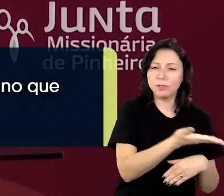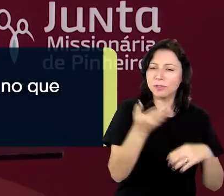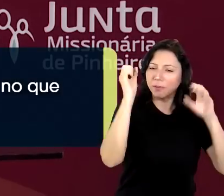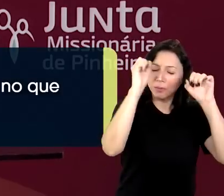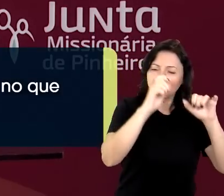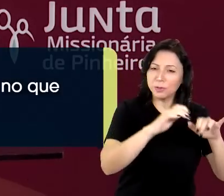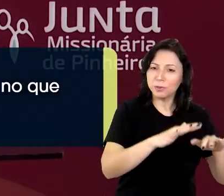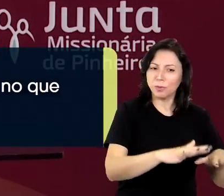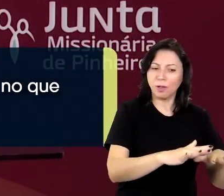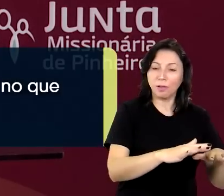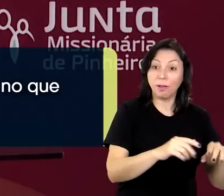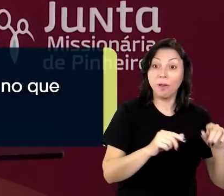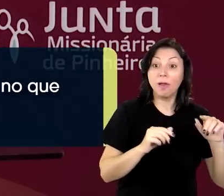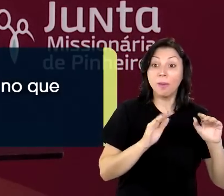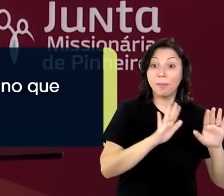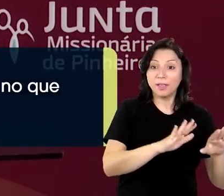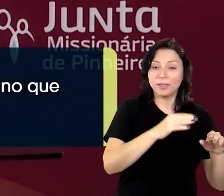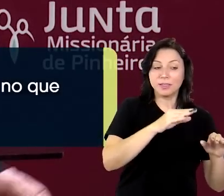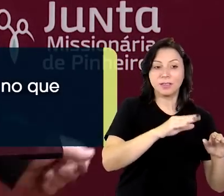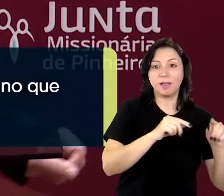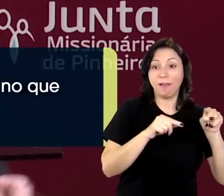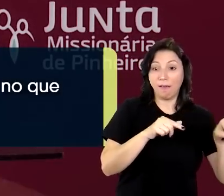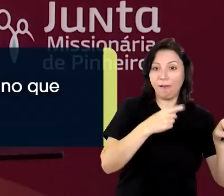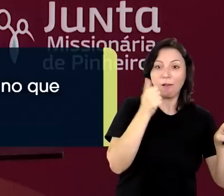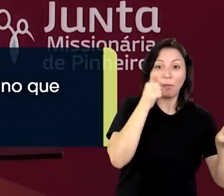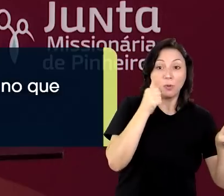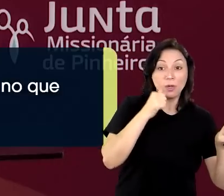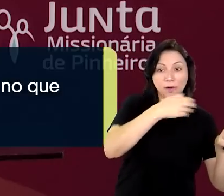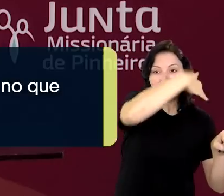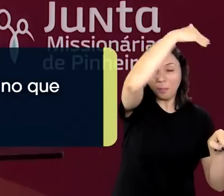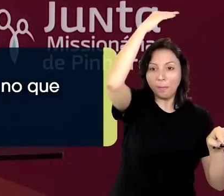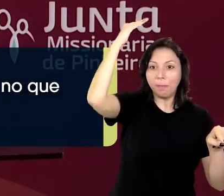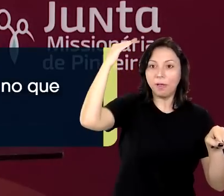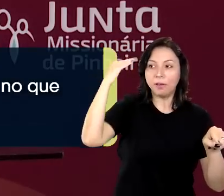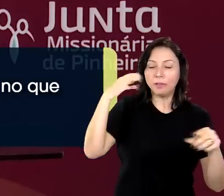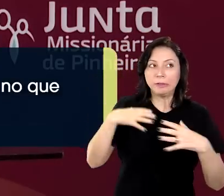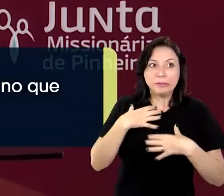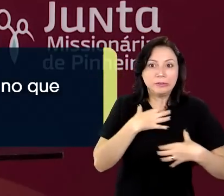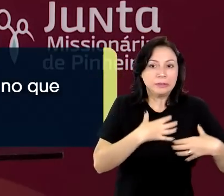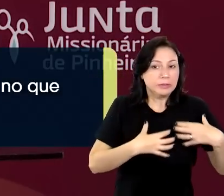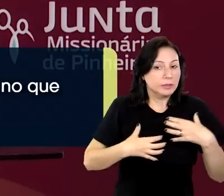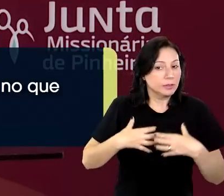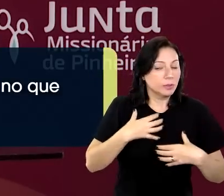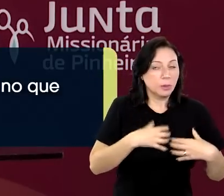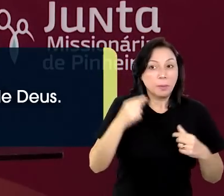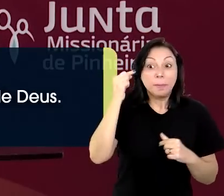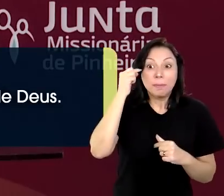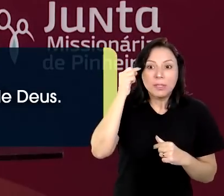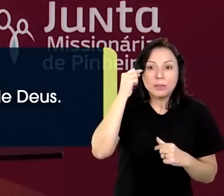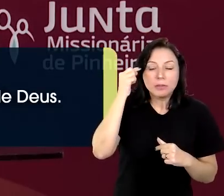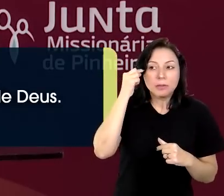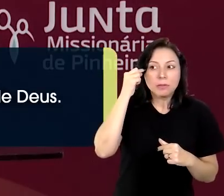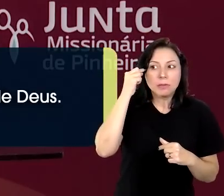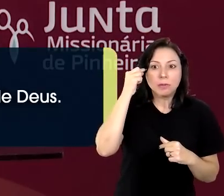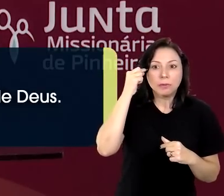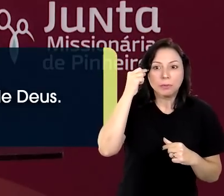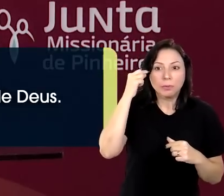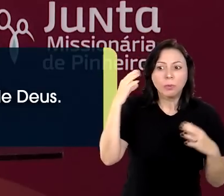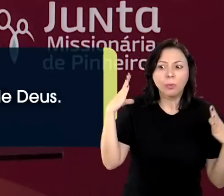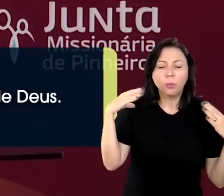ouvir esta palavra, perturbou-se muito e pôs-se a pensar no que significaria esta